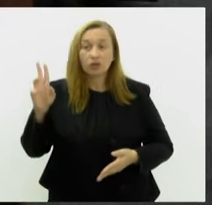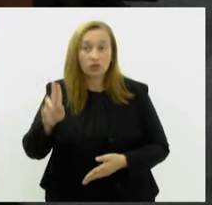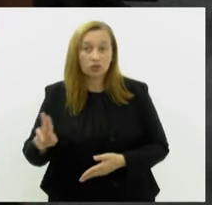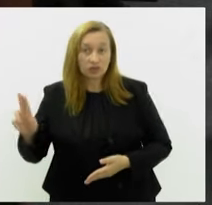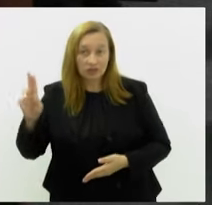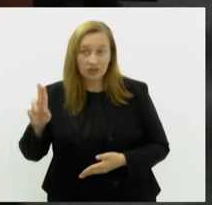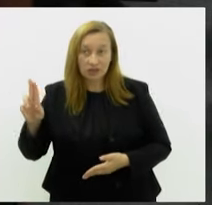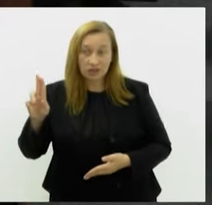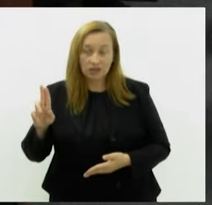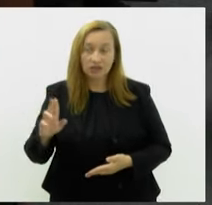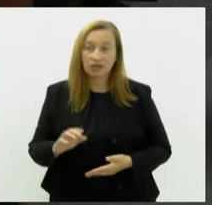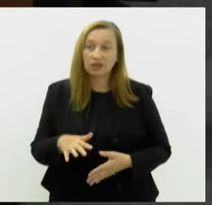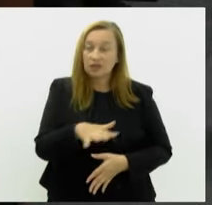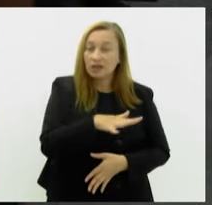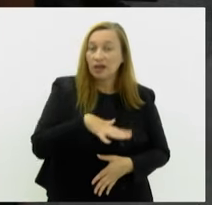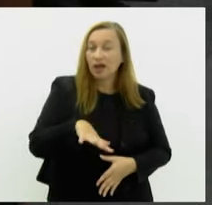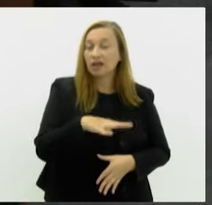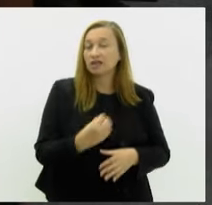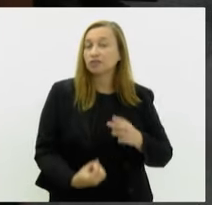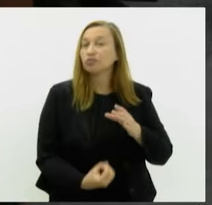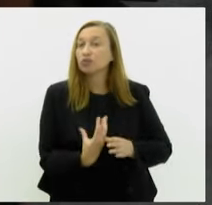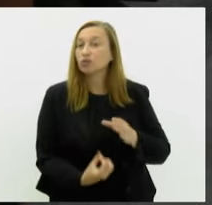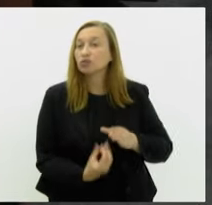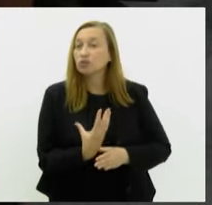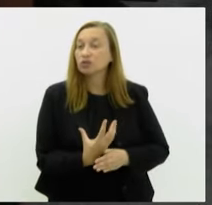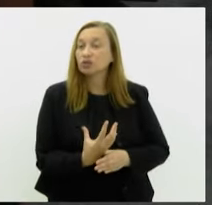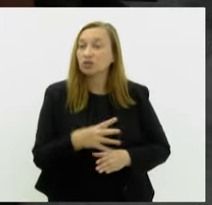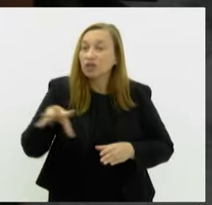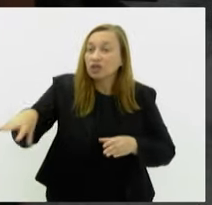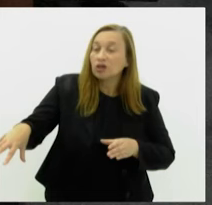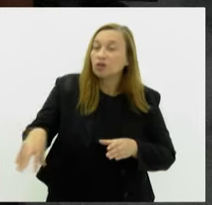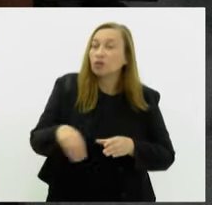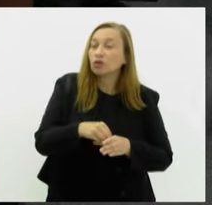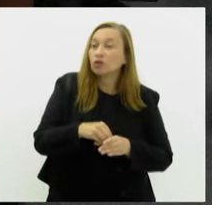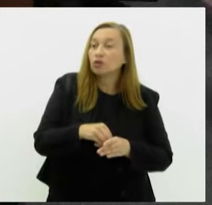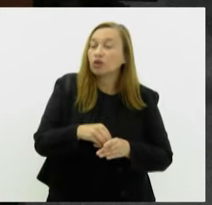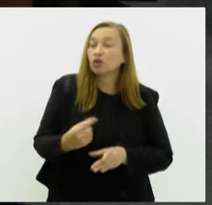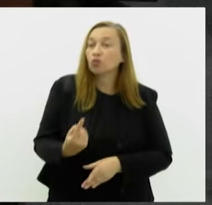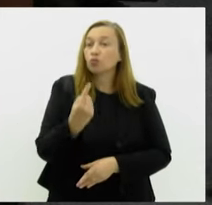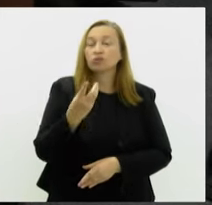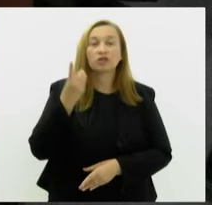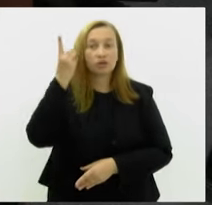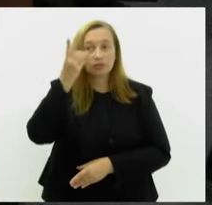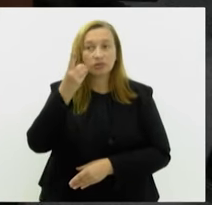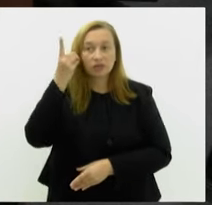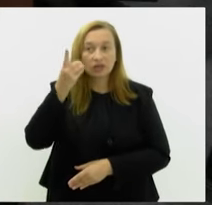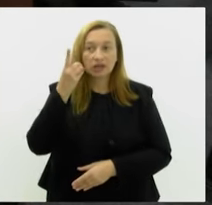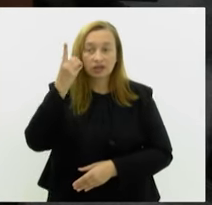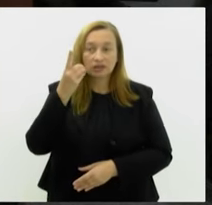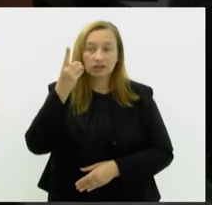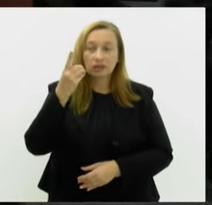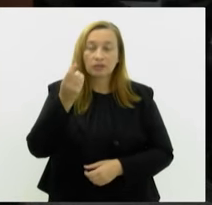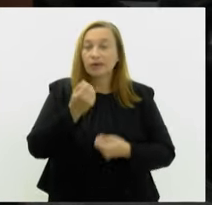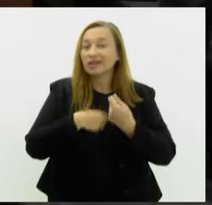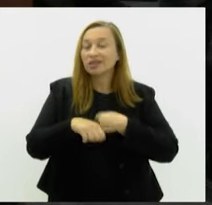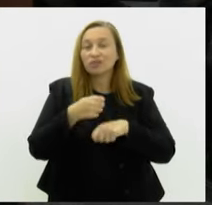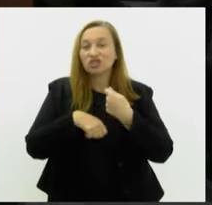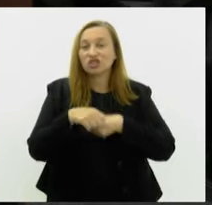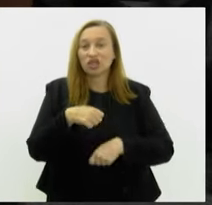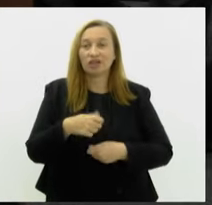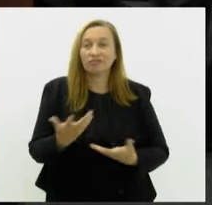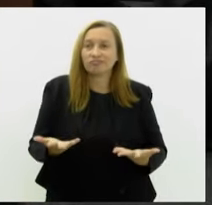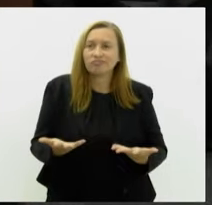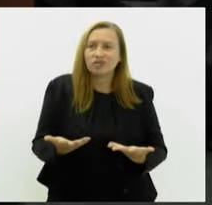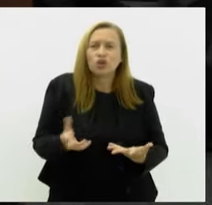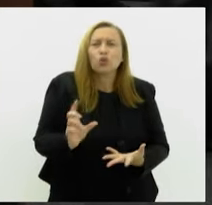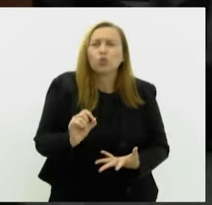universidades e o setor produtivo e colocar um deputado à frente disso. Quer dizer, o que